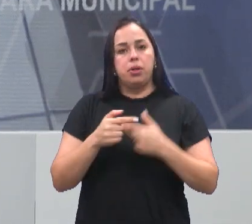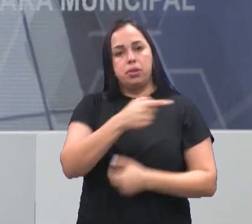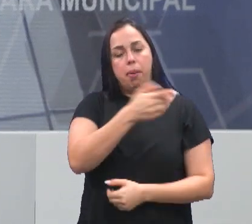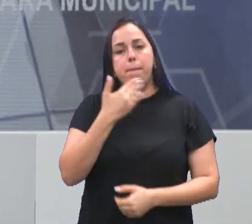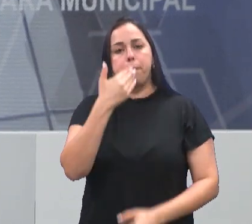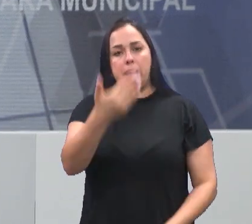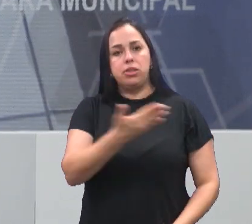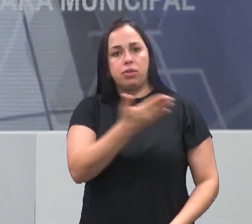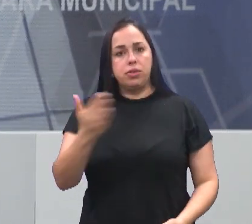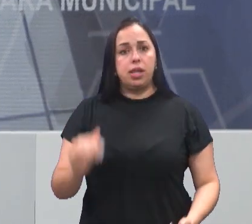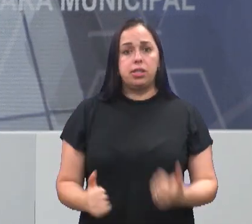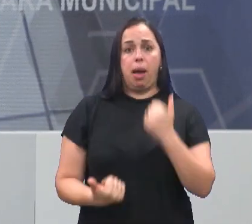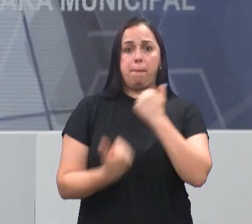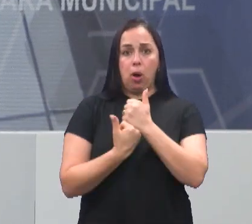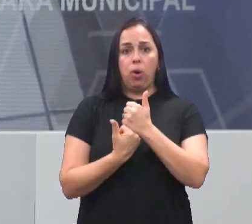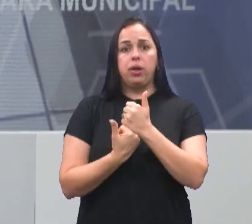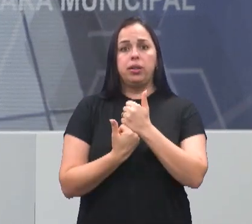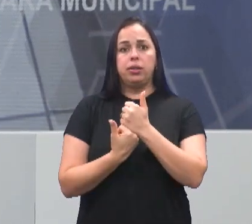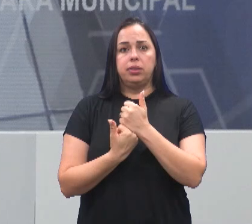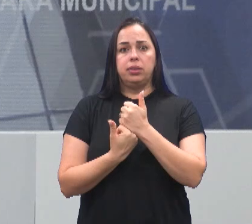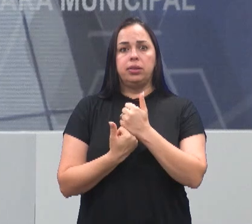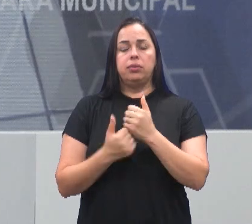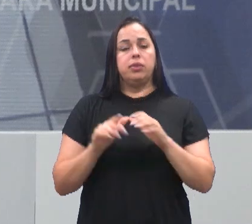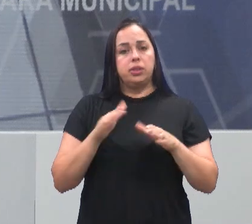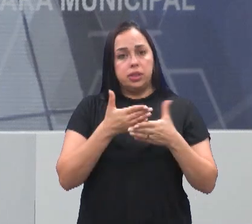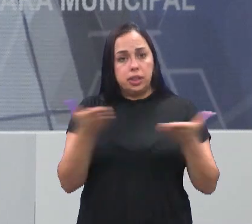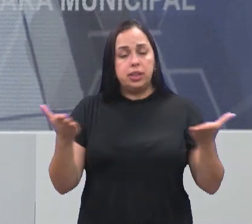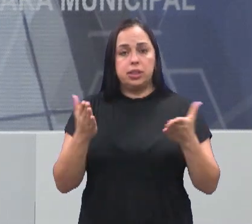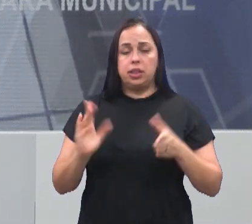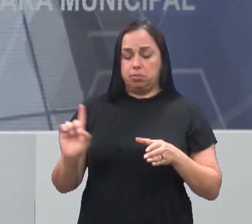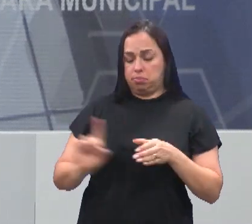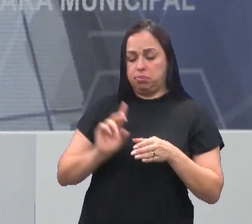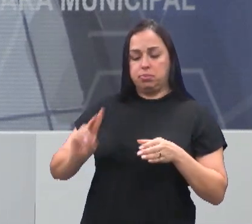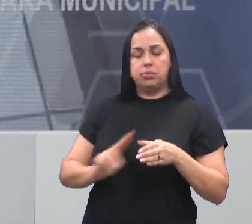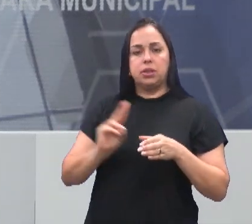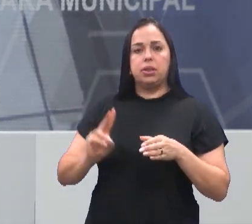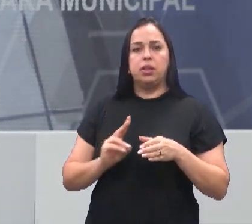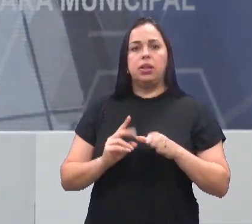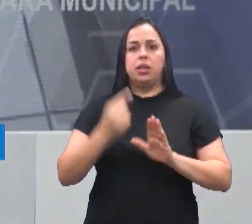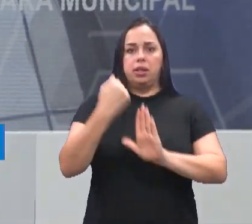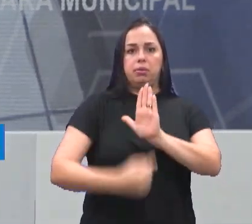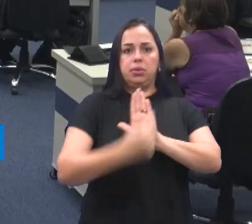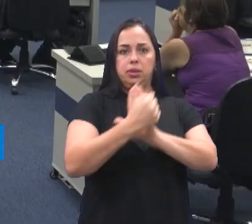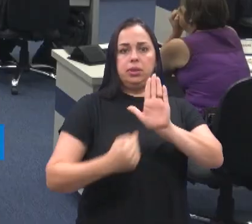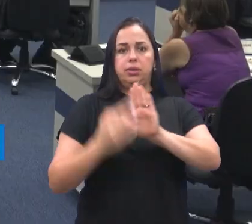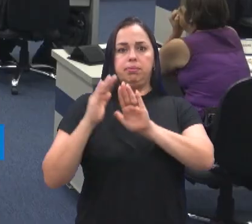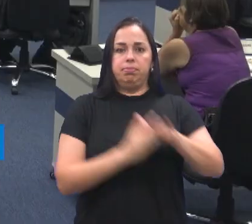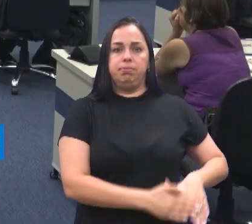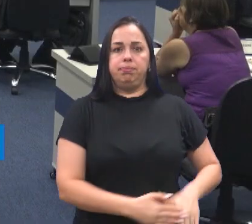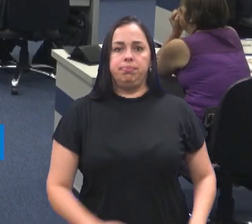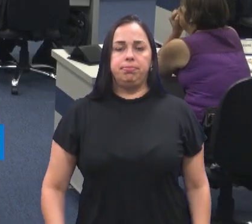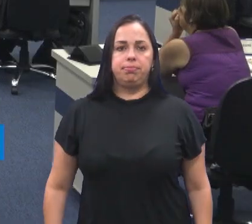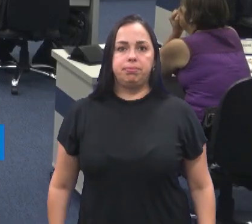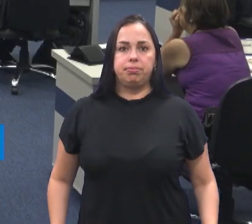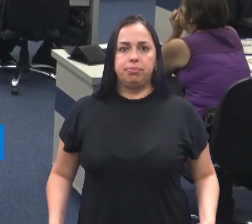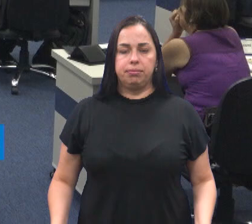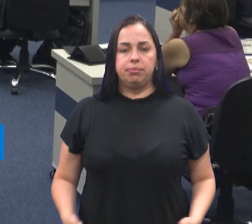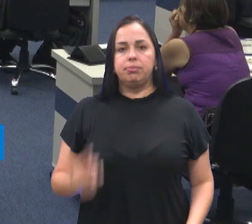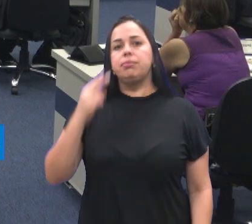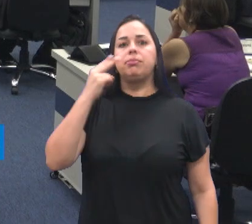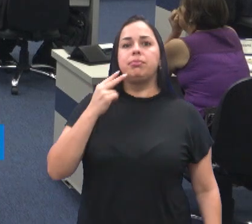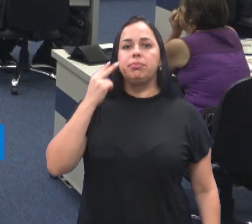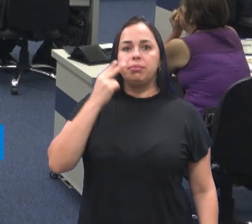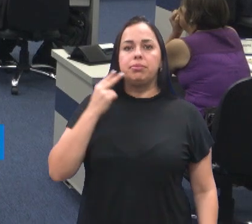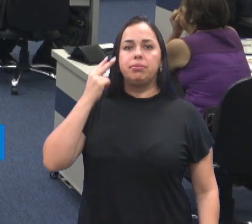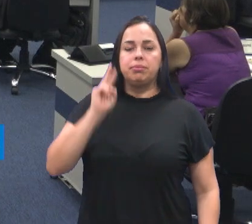nobres colegas, mais uma vez, que estão na frente parlamentar, para que a gente possa derrubar esse veto. Aqui para falar no processo, o